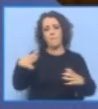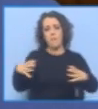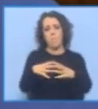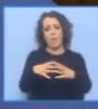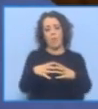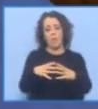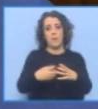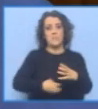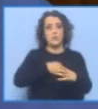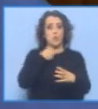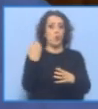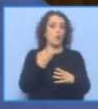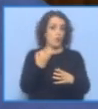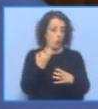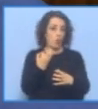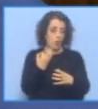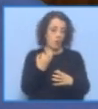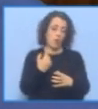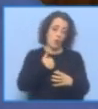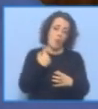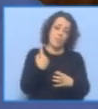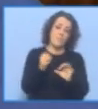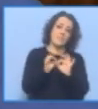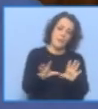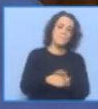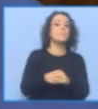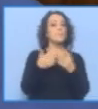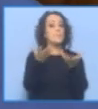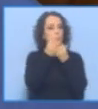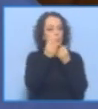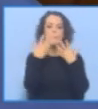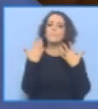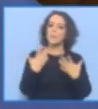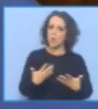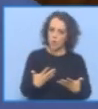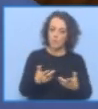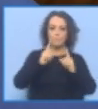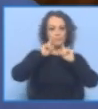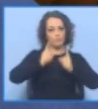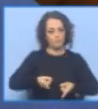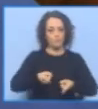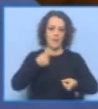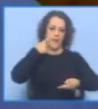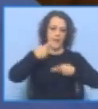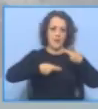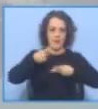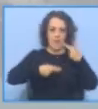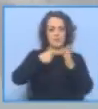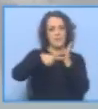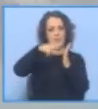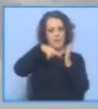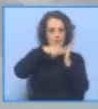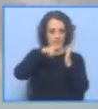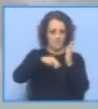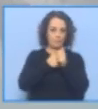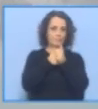também podemos e devemos viver para o nosso bem. Muito bem, e nós vamos então iniciar esta análise litúrgica